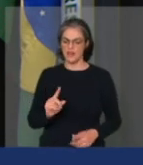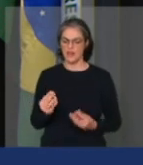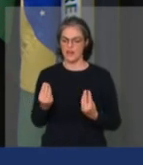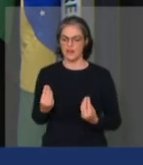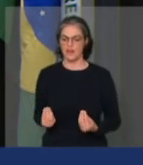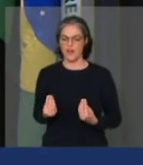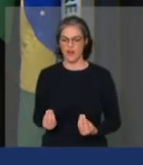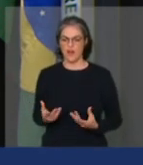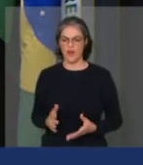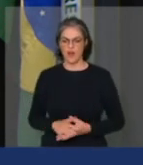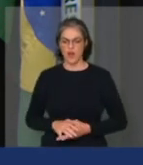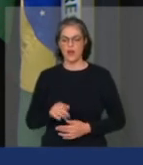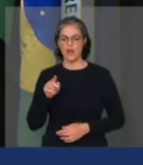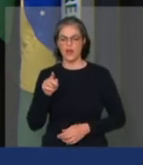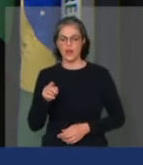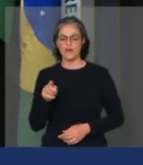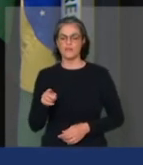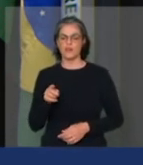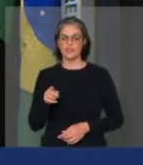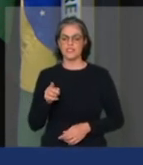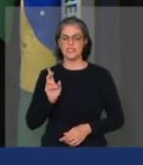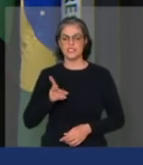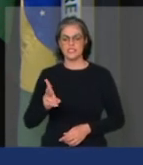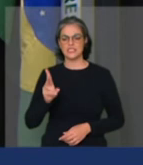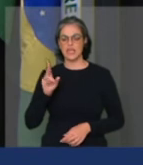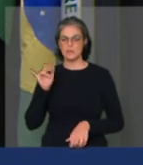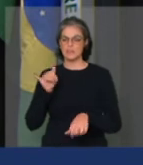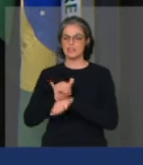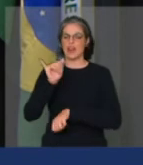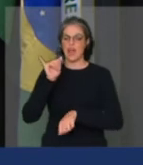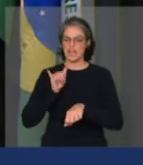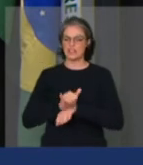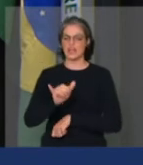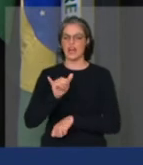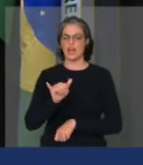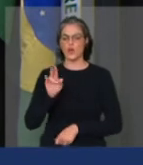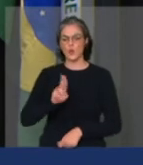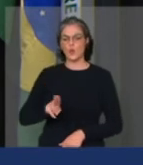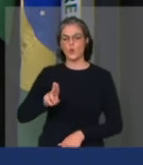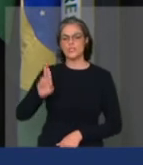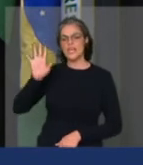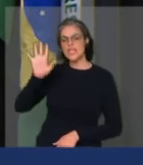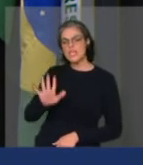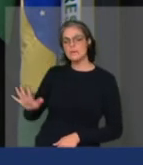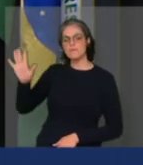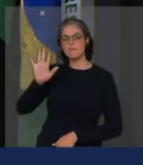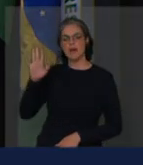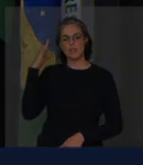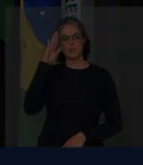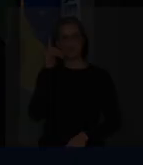honra pode ter um calça apertada como você quer um traidor que usou a imagem do presidente bolsonaro para se eleger